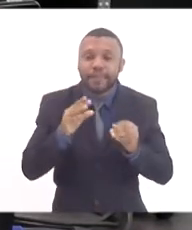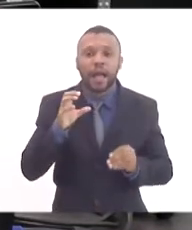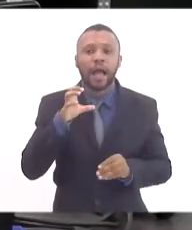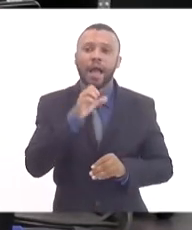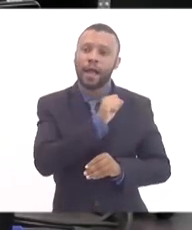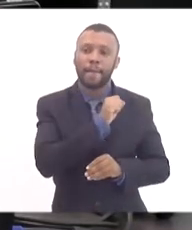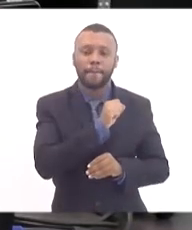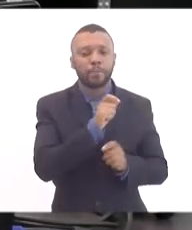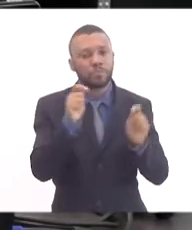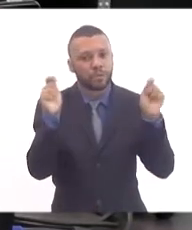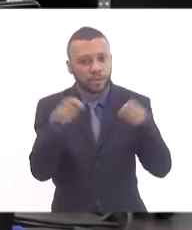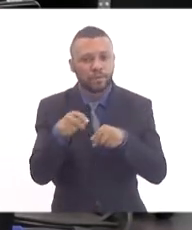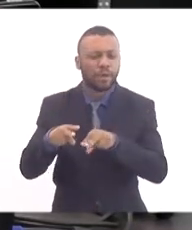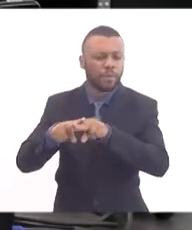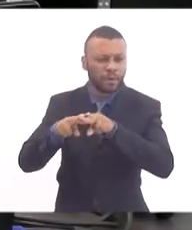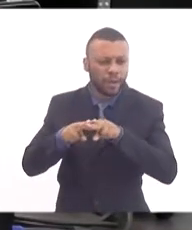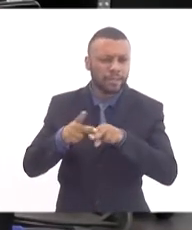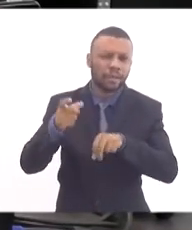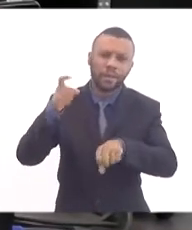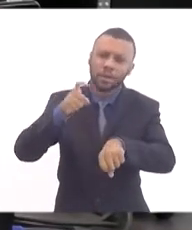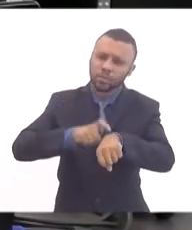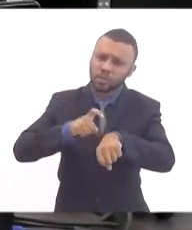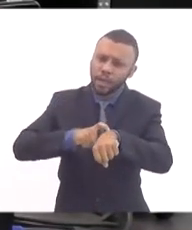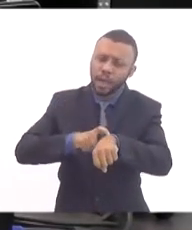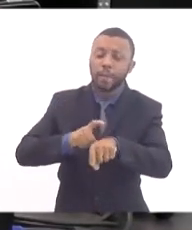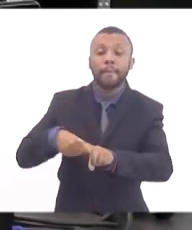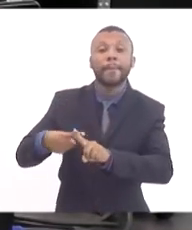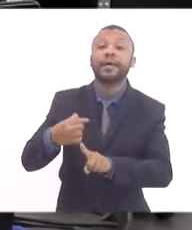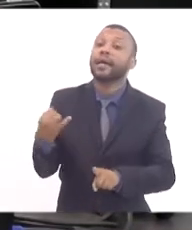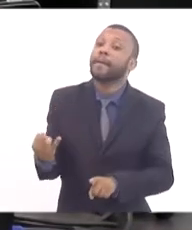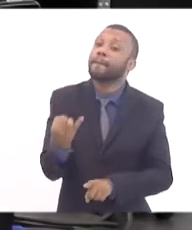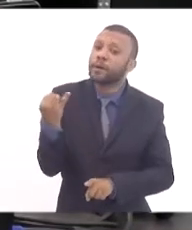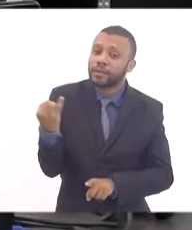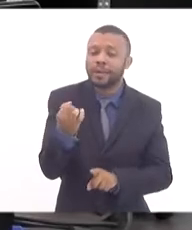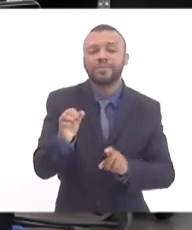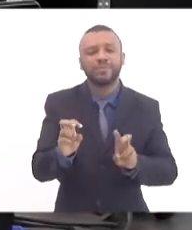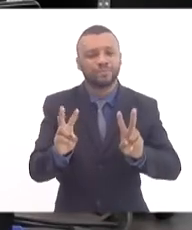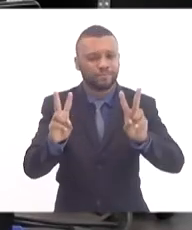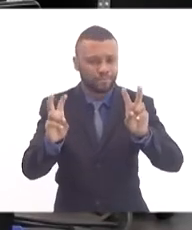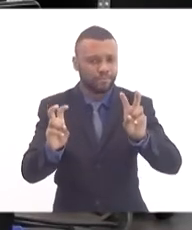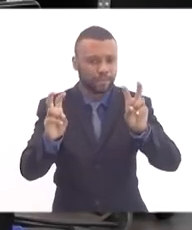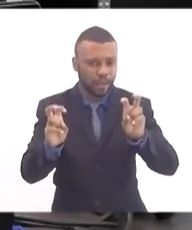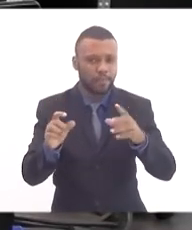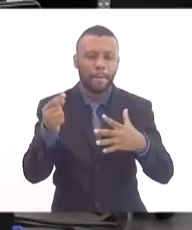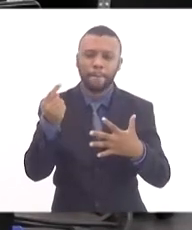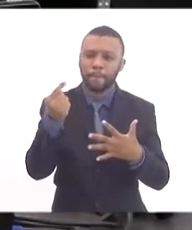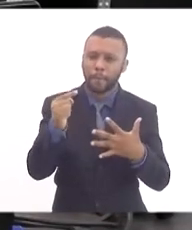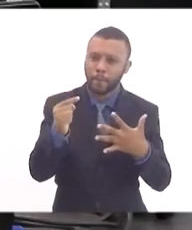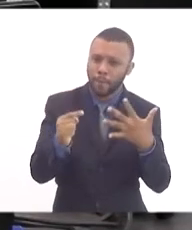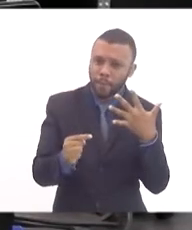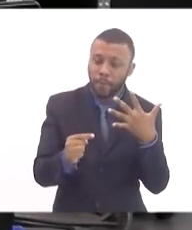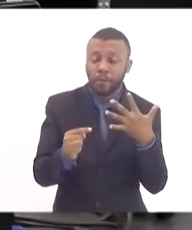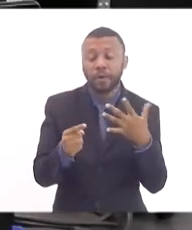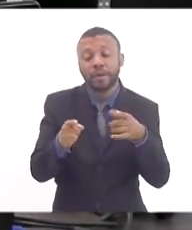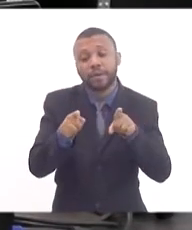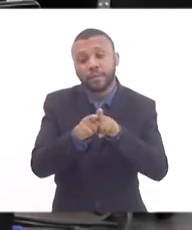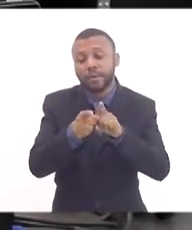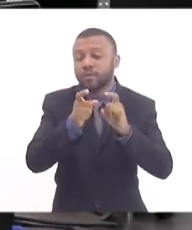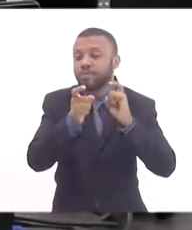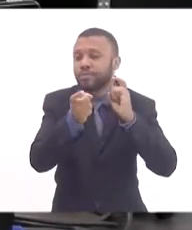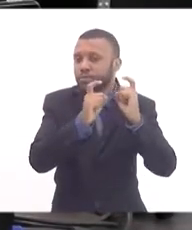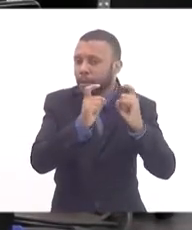possível né em virtude aí da da importância do tema e da necessidade do debate